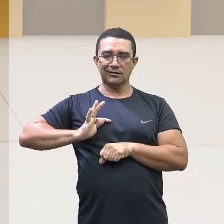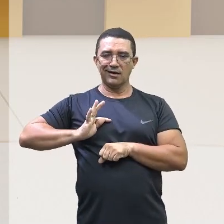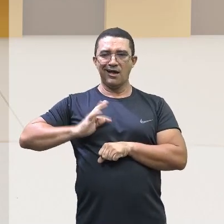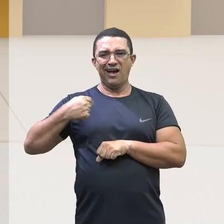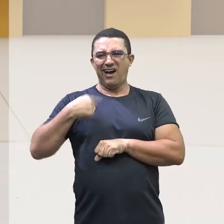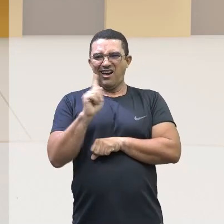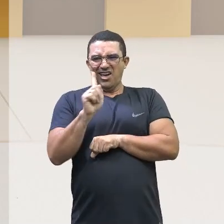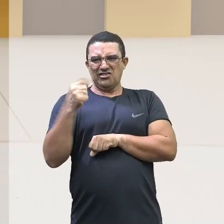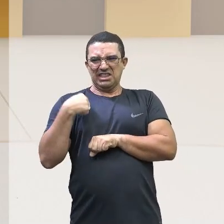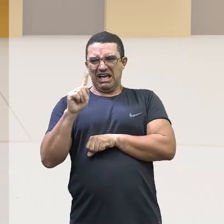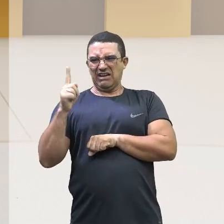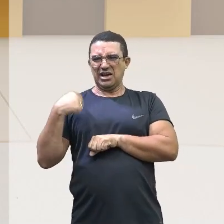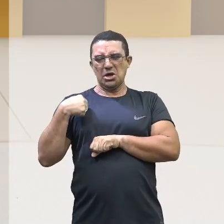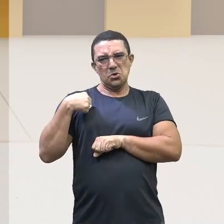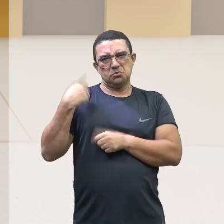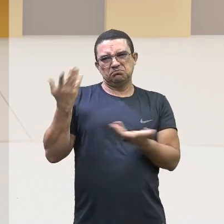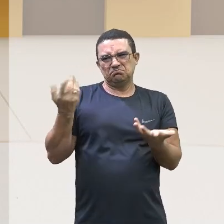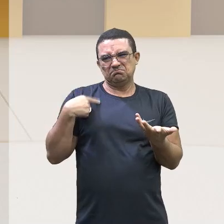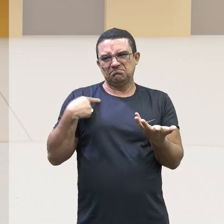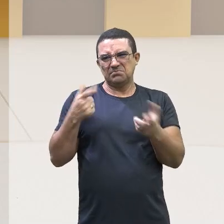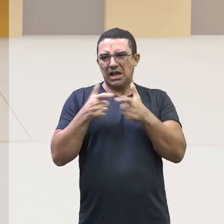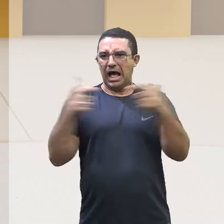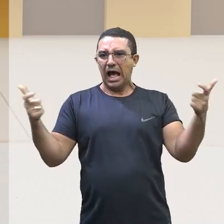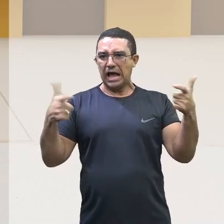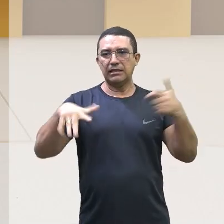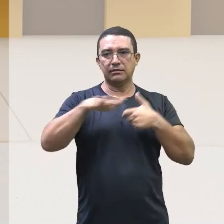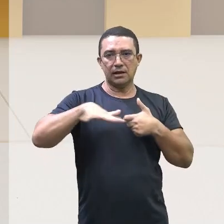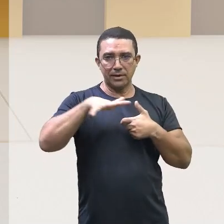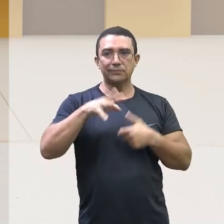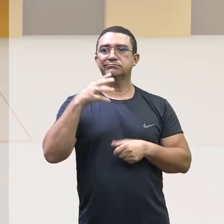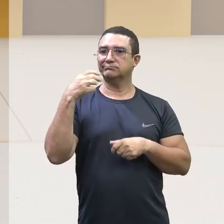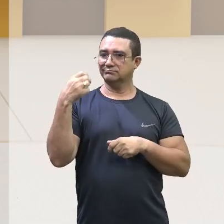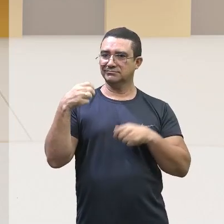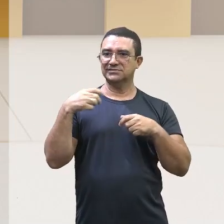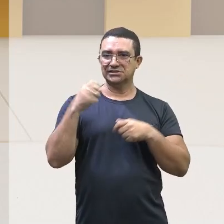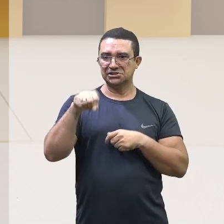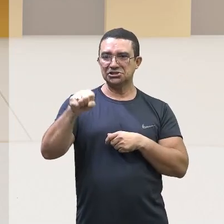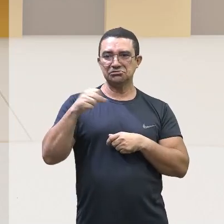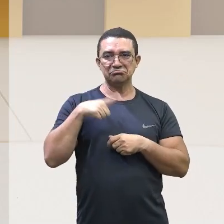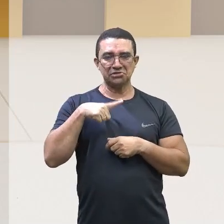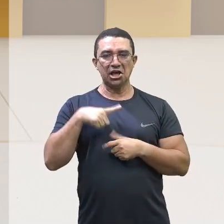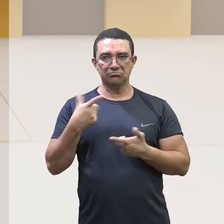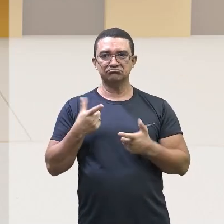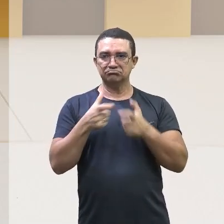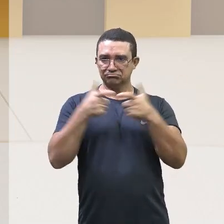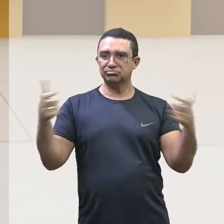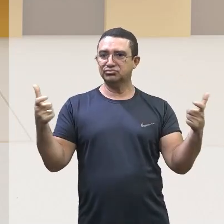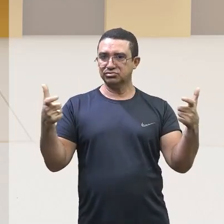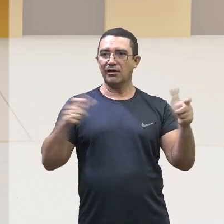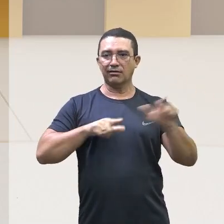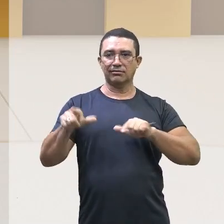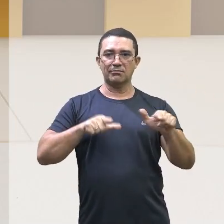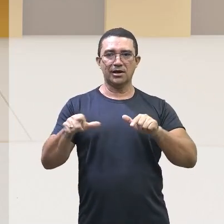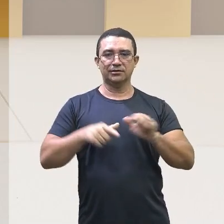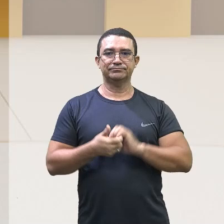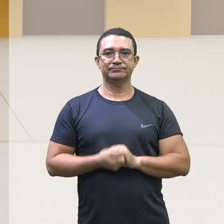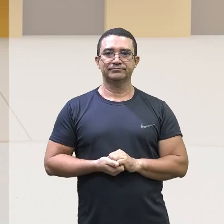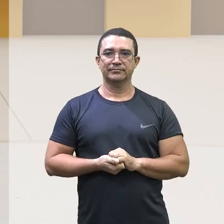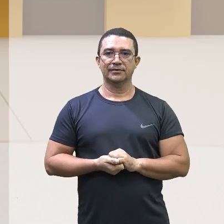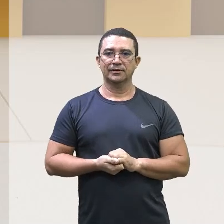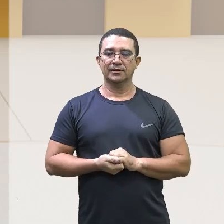não, eu não vou fazer porque eu acho que não tem campo. Agora você já viu que tem campo. Não é, professor? Então, pessoal, é que na Amazônia,